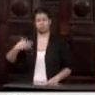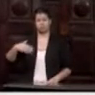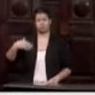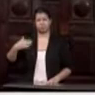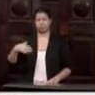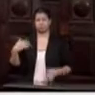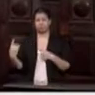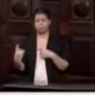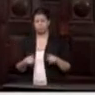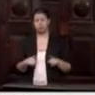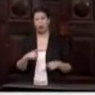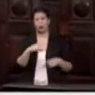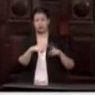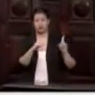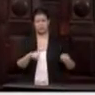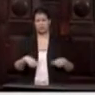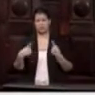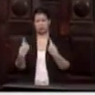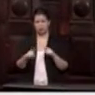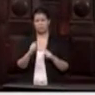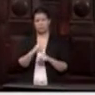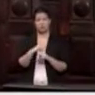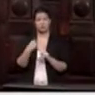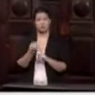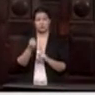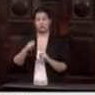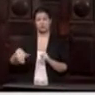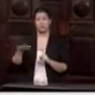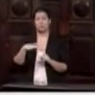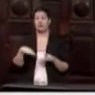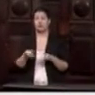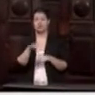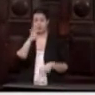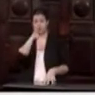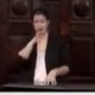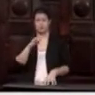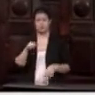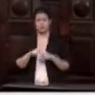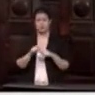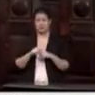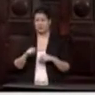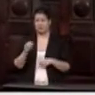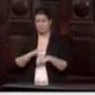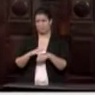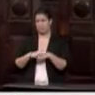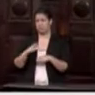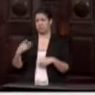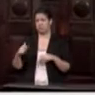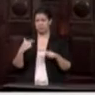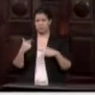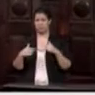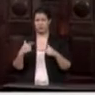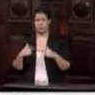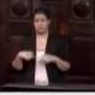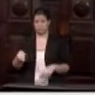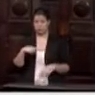sociedade, empurrando a conta nos servidores públicos e insiste em não fazer a sua parte. Nós, na mesma votação,